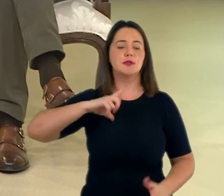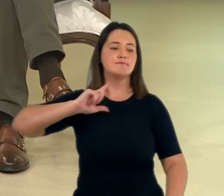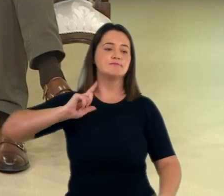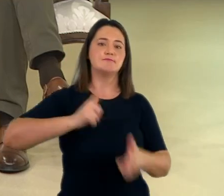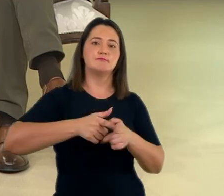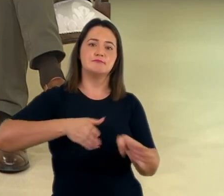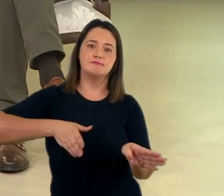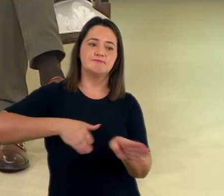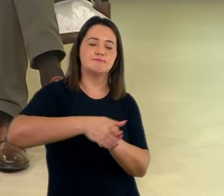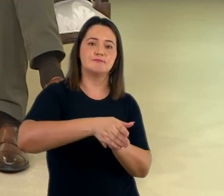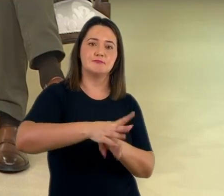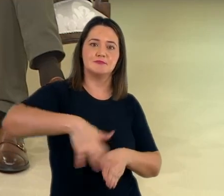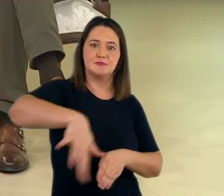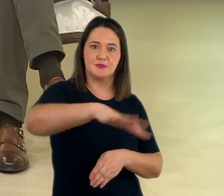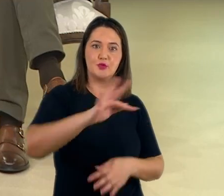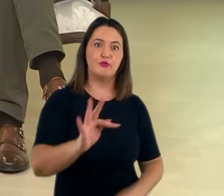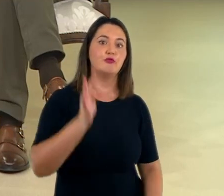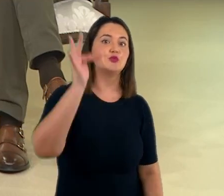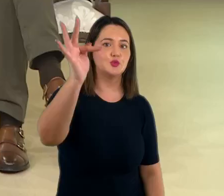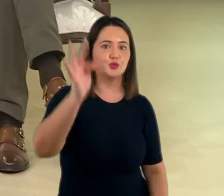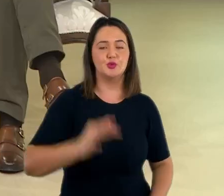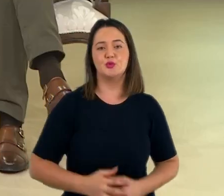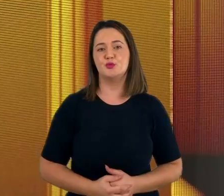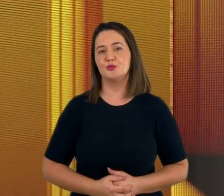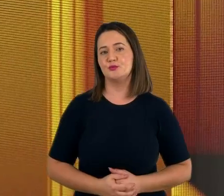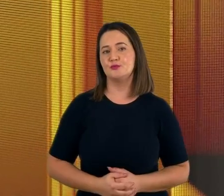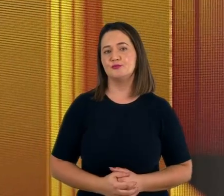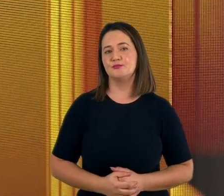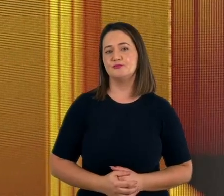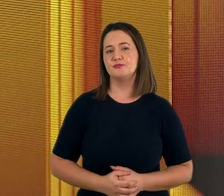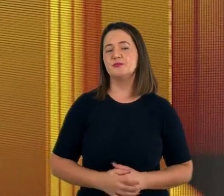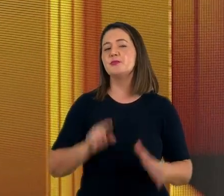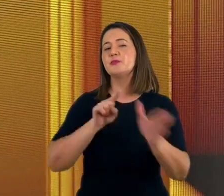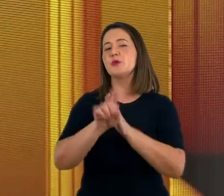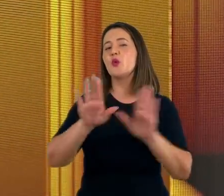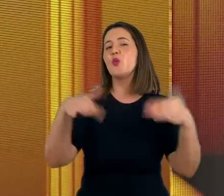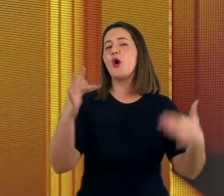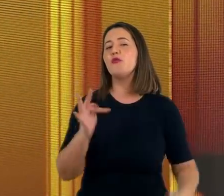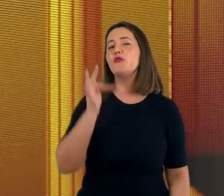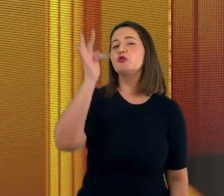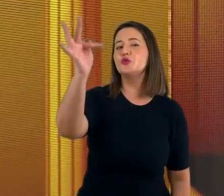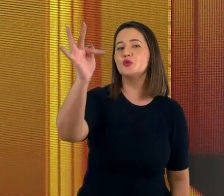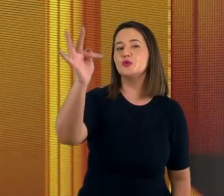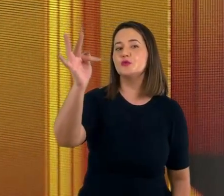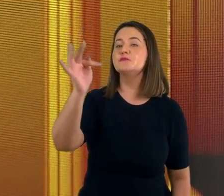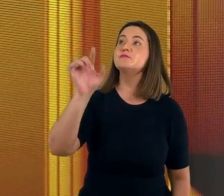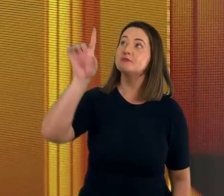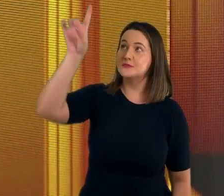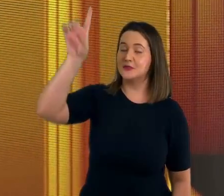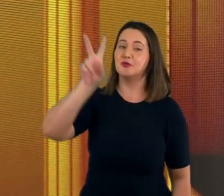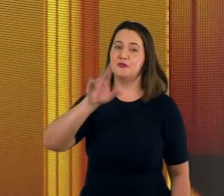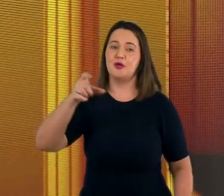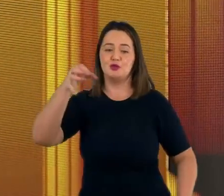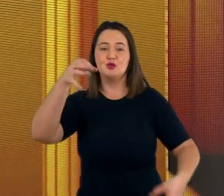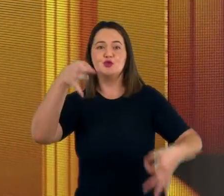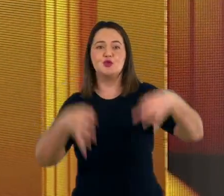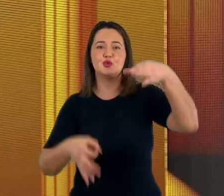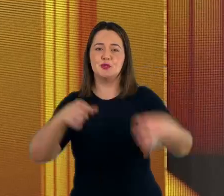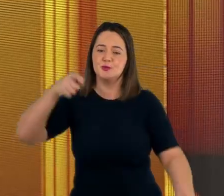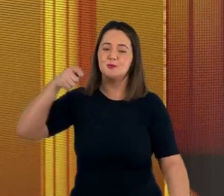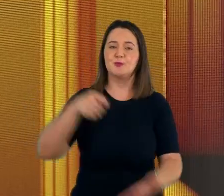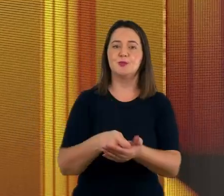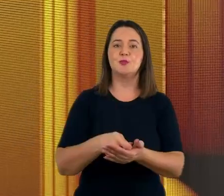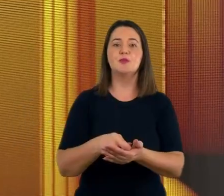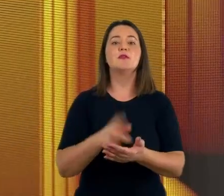de Deus a respeito do futuro da humanidade. E qual é o futuro da humanidade? O juízo vindouro de Deus, que